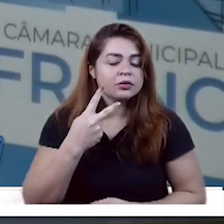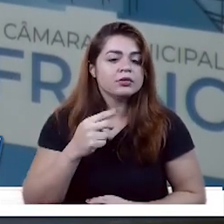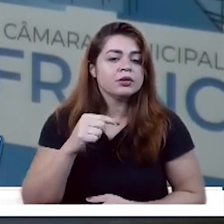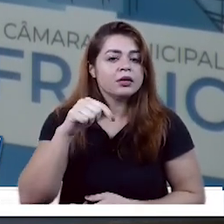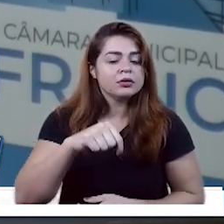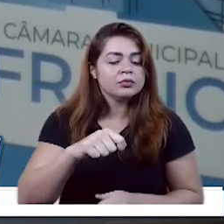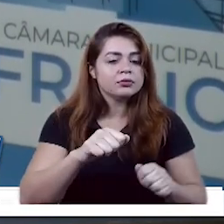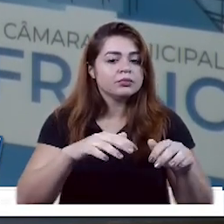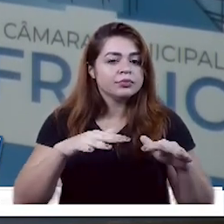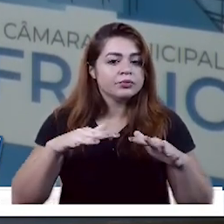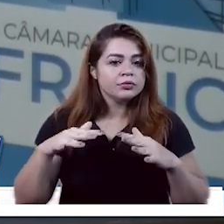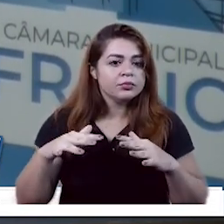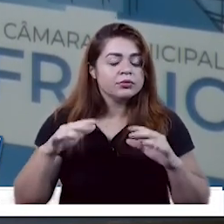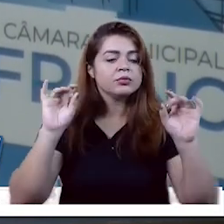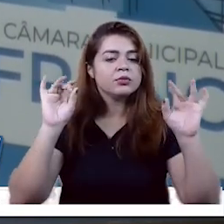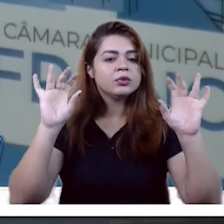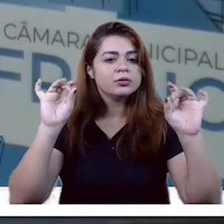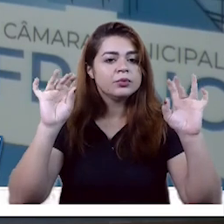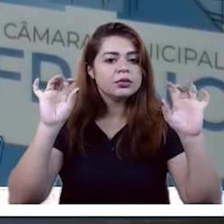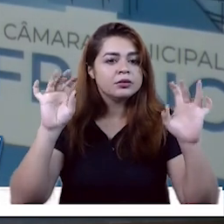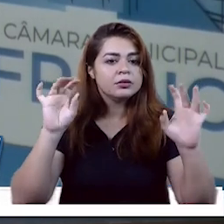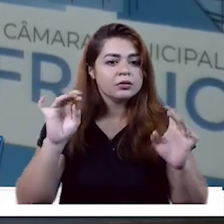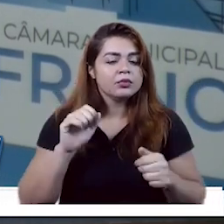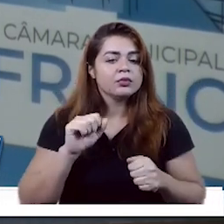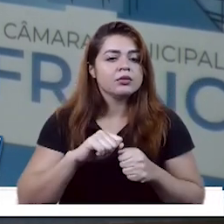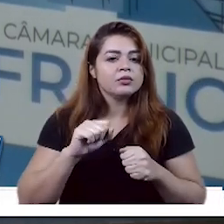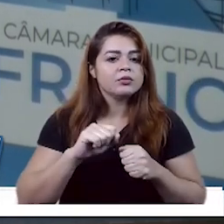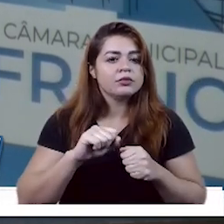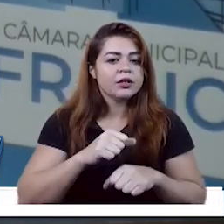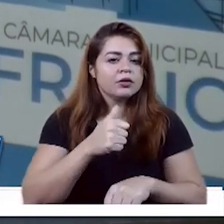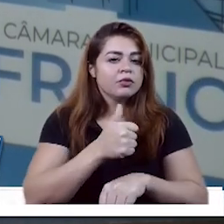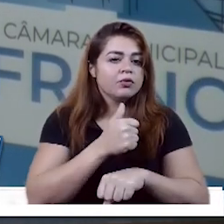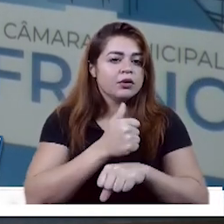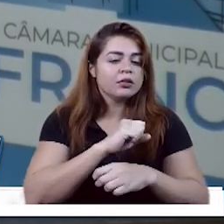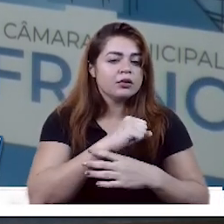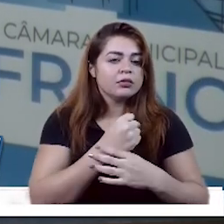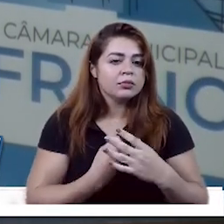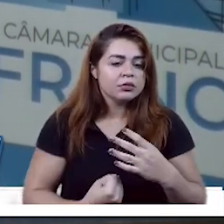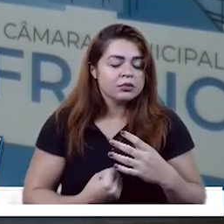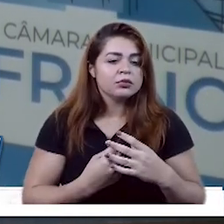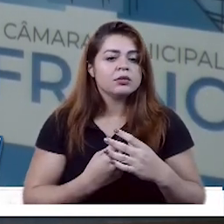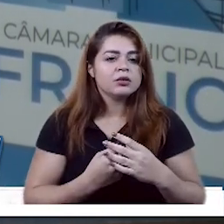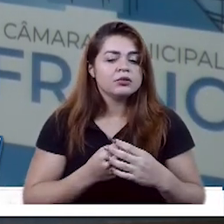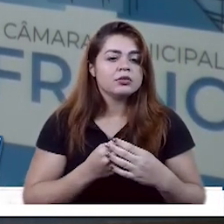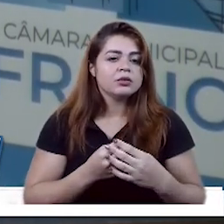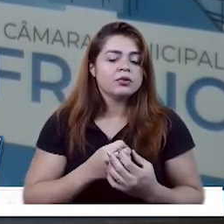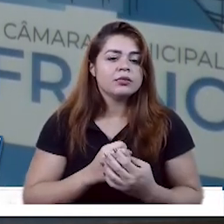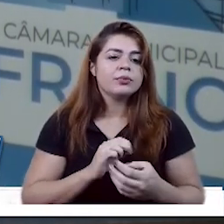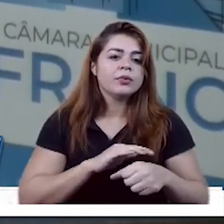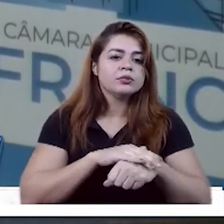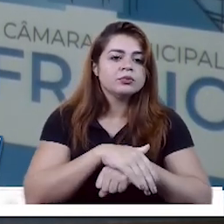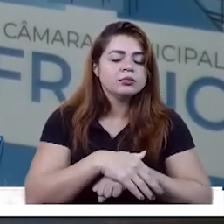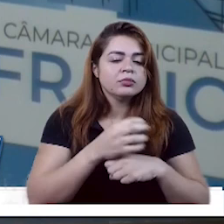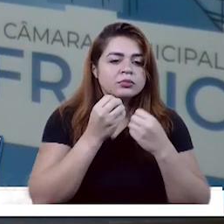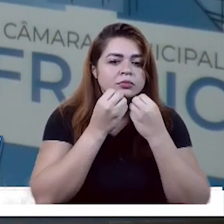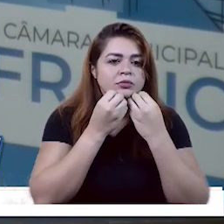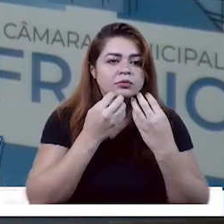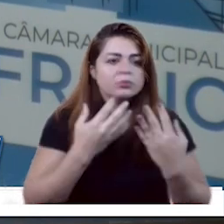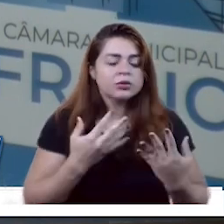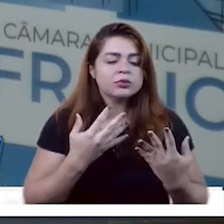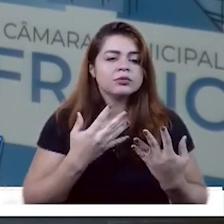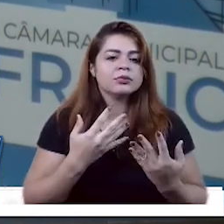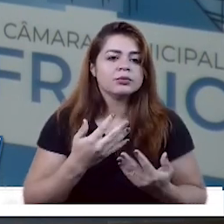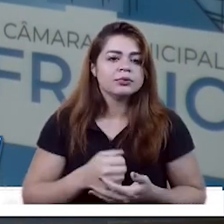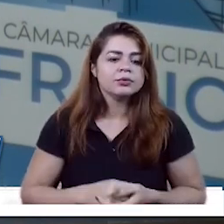sessão solene que nós fizemos por Franca Basquete. Foi uma noite muito agradável, né? Um momento